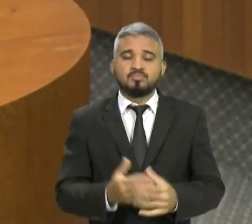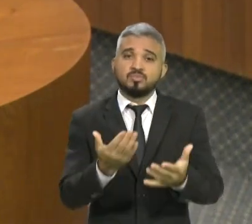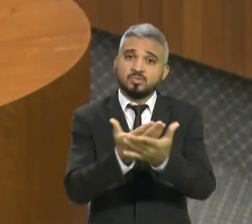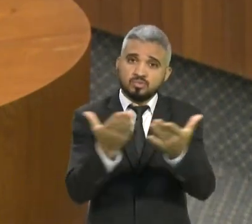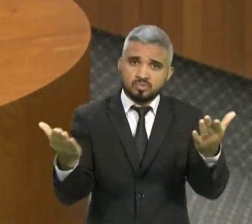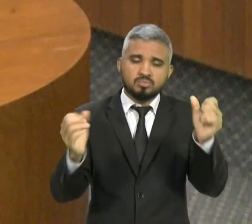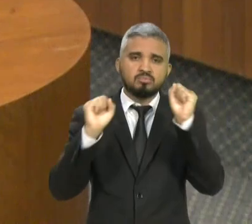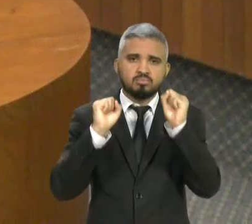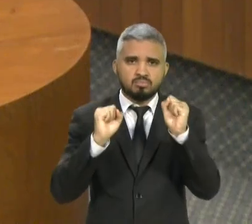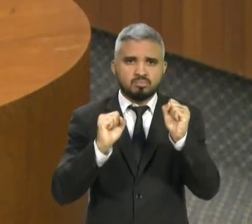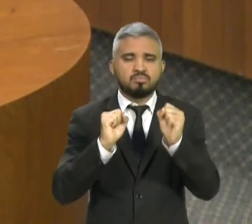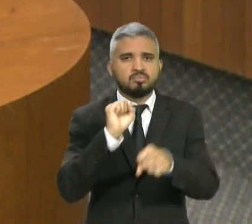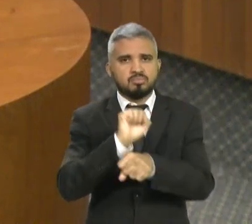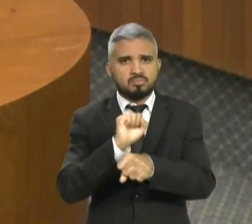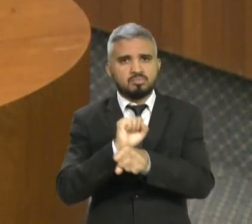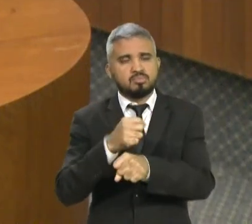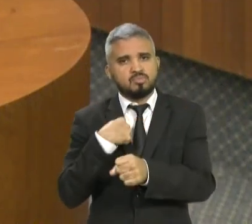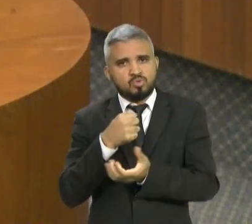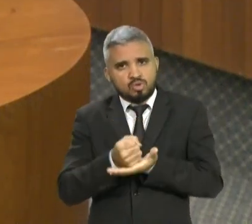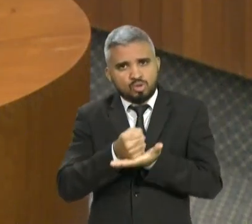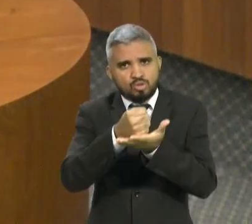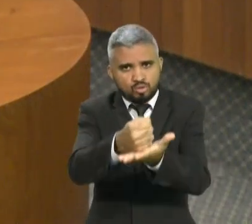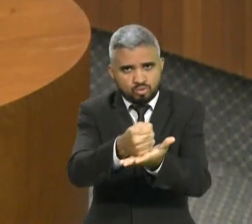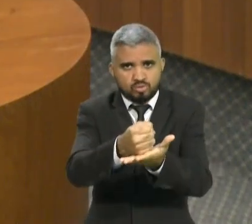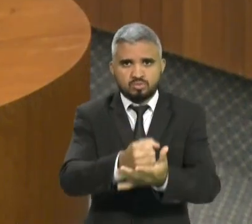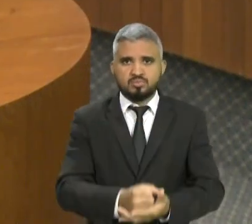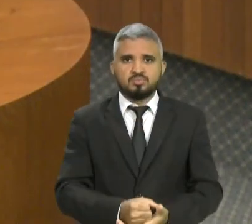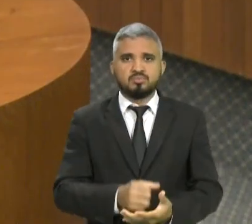comigo. Presidente Iracema, a minha gratidão,